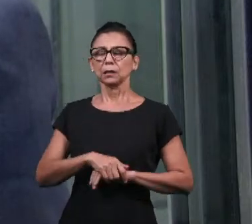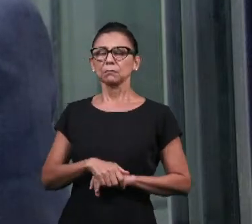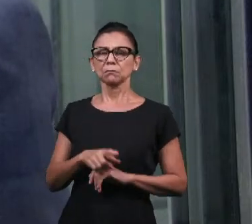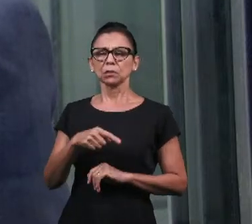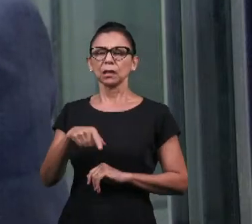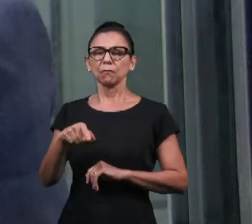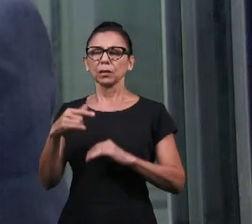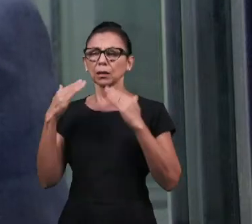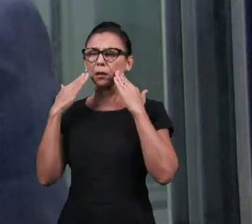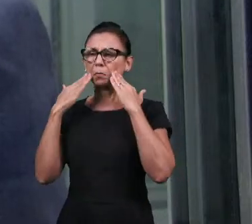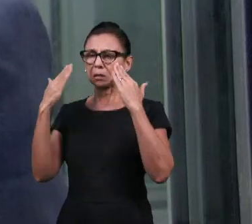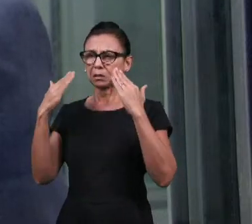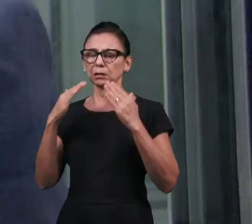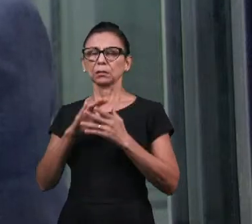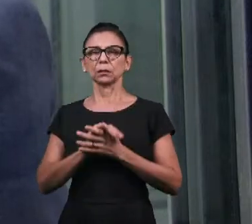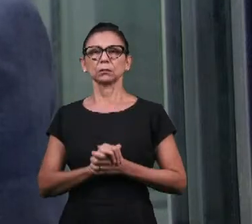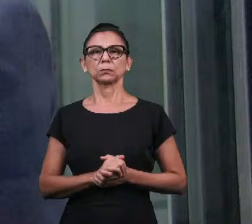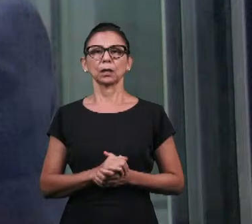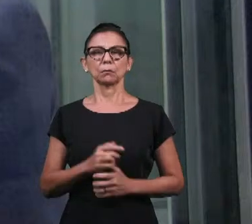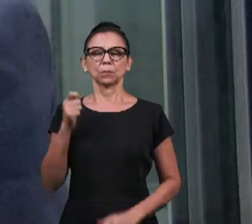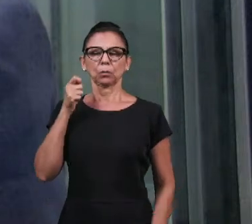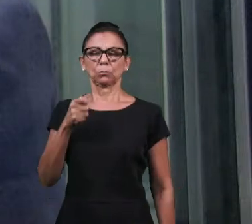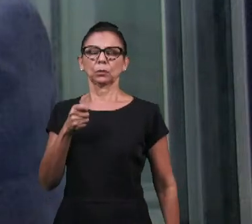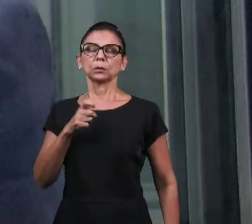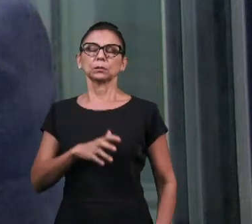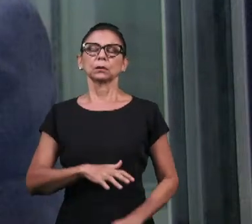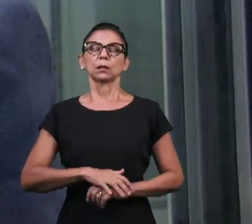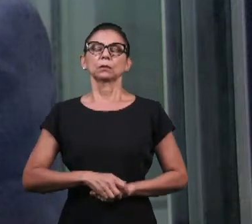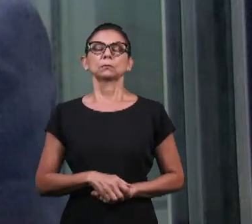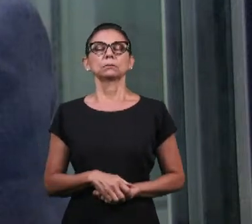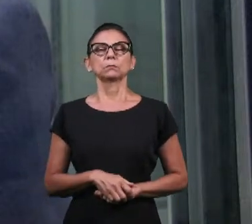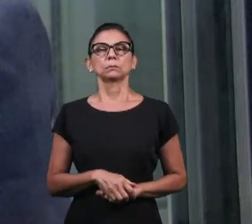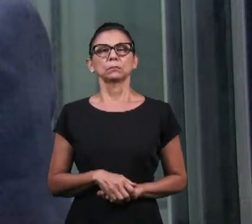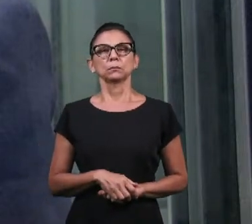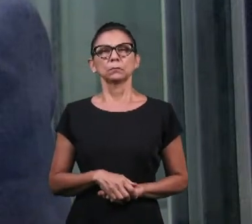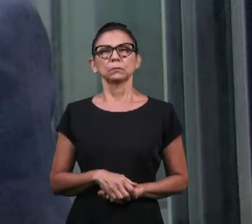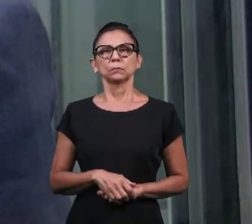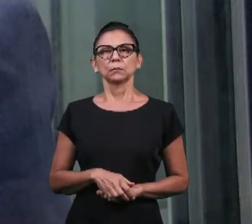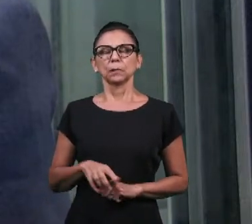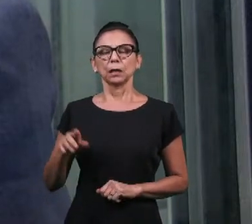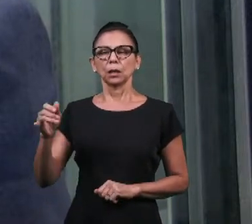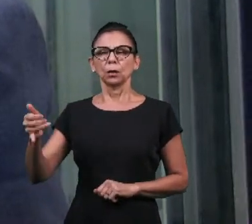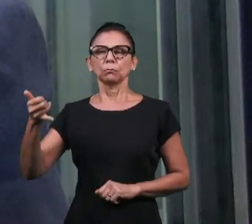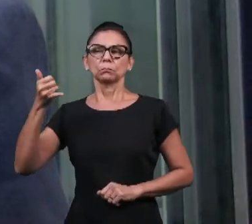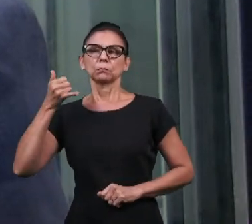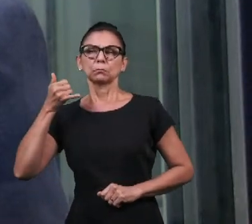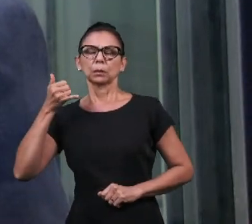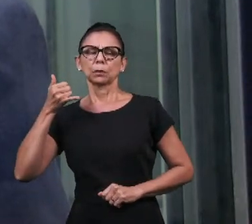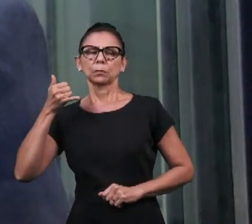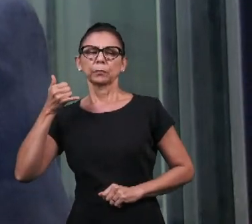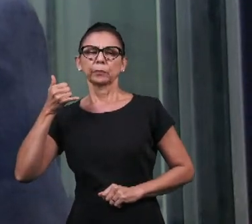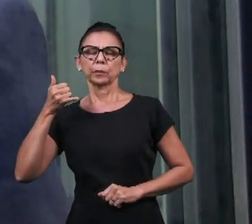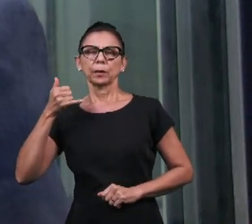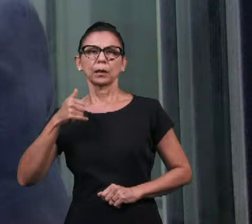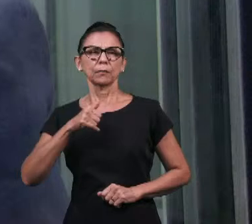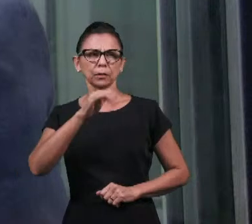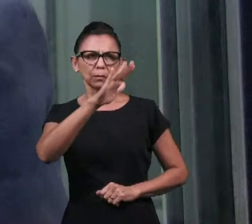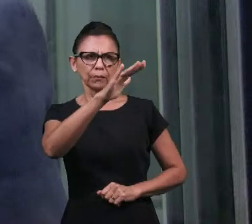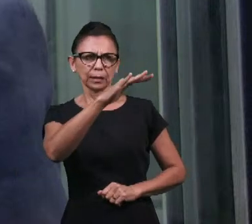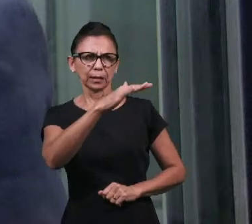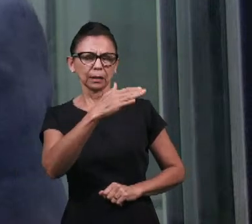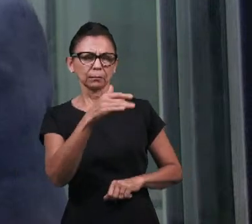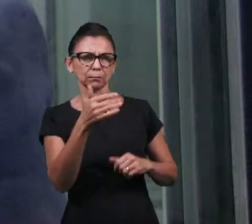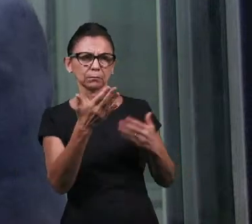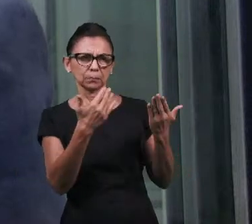tocou. Aquela época era o diretor de pessoal da Polícia Militar e pediu para falar em particular comigo. E era o mês